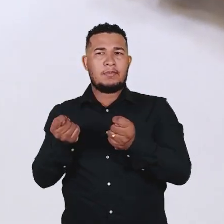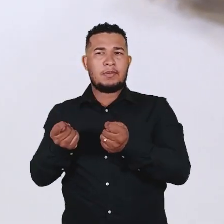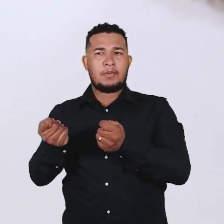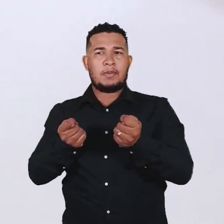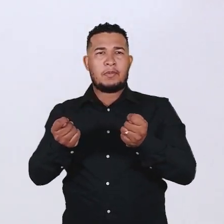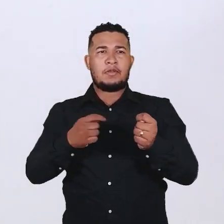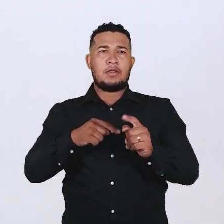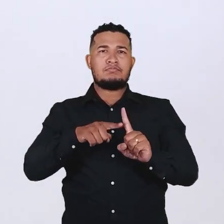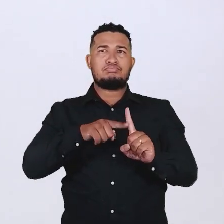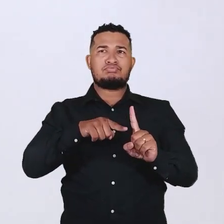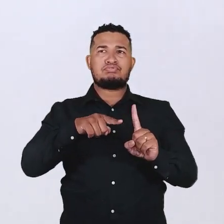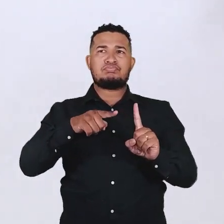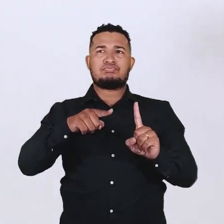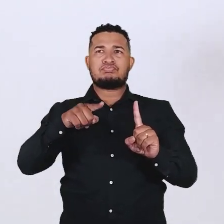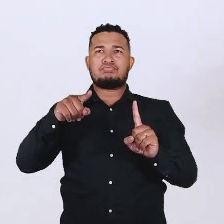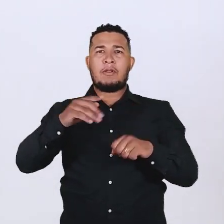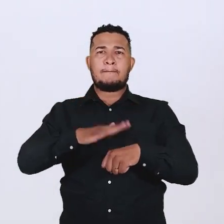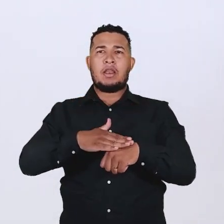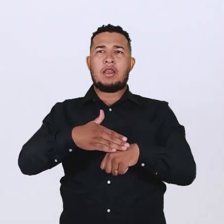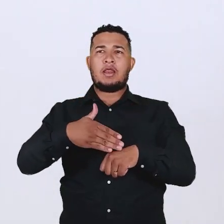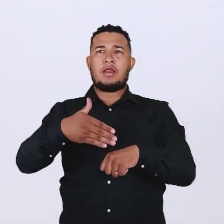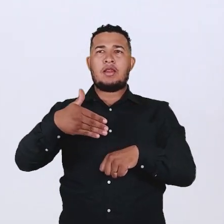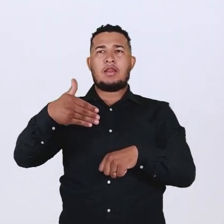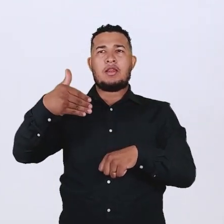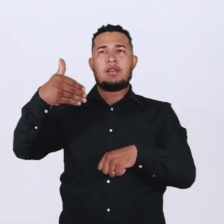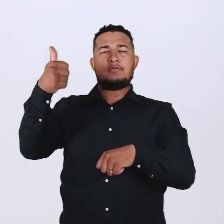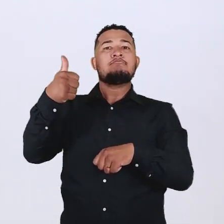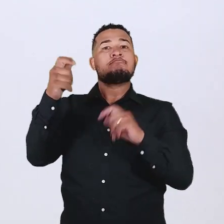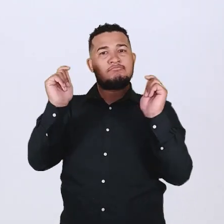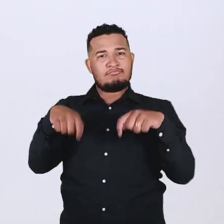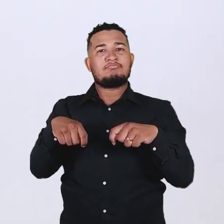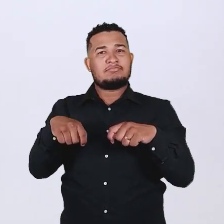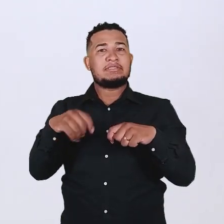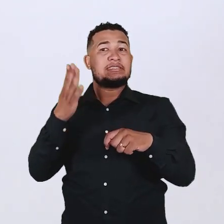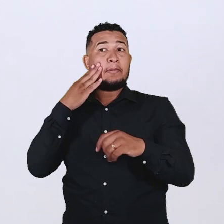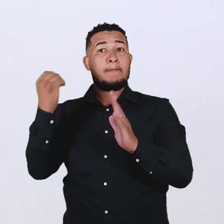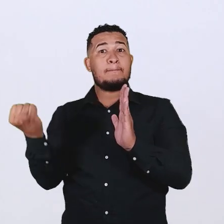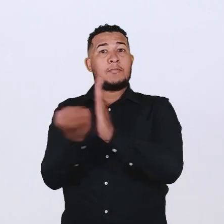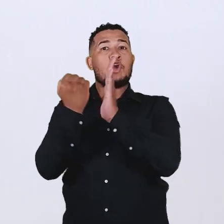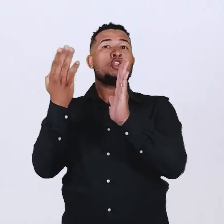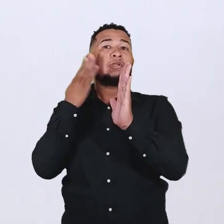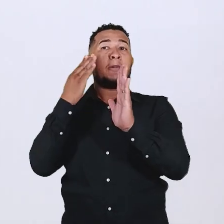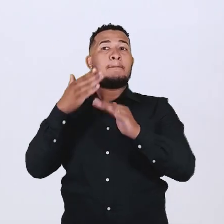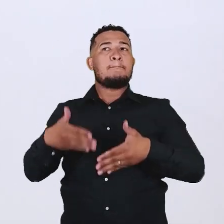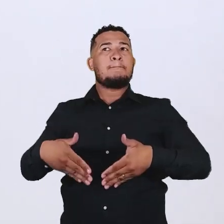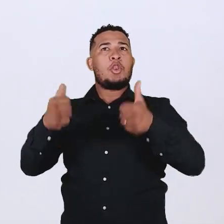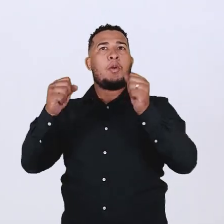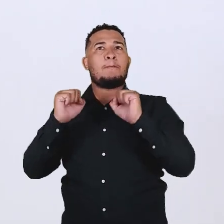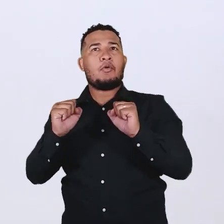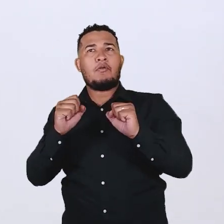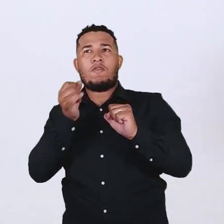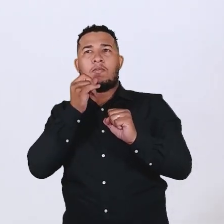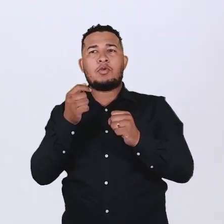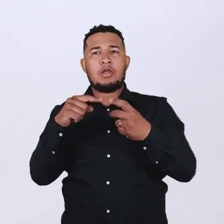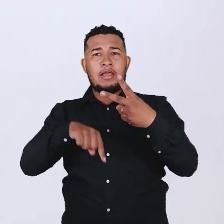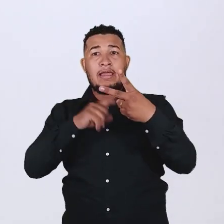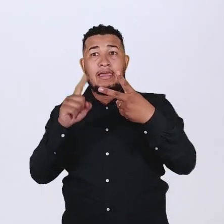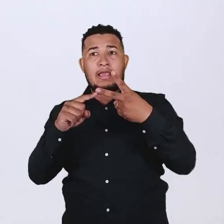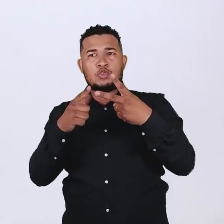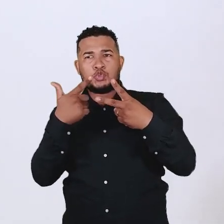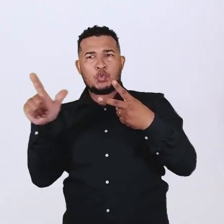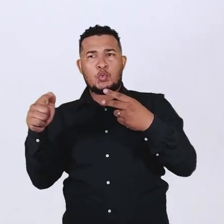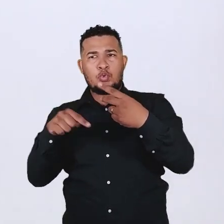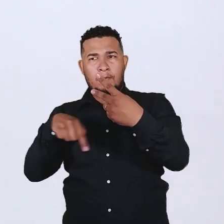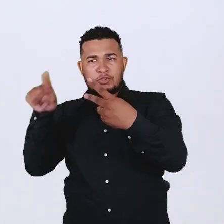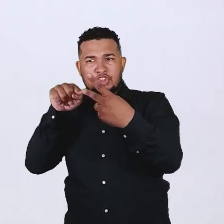que você vai com essa melhora contínua, você vai observando esse pequeno marco, se você precisa melhorar, se você já pode passar para um outro